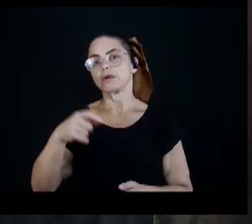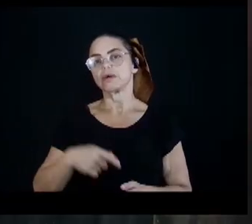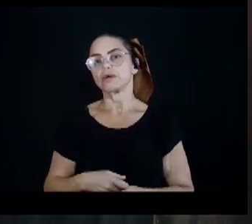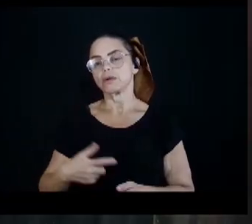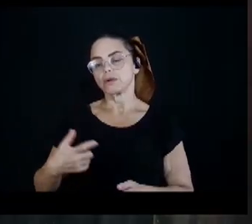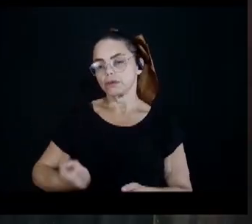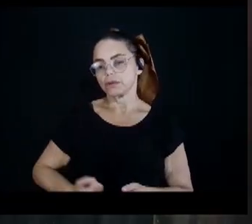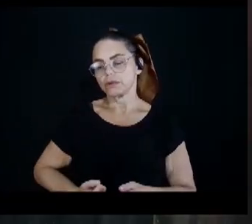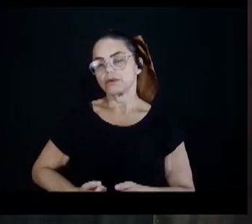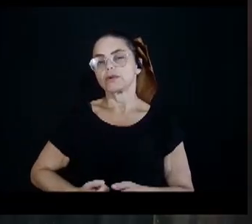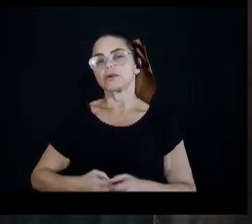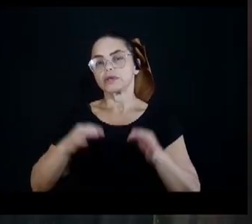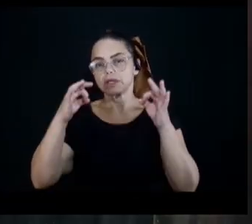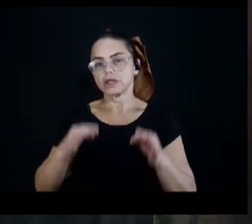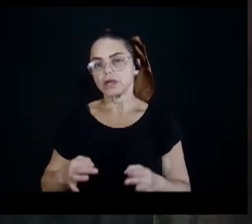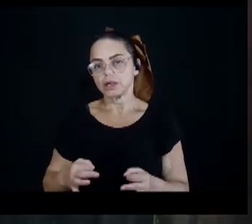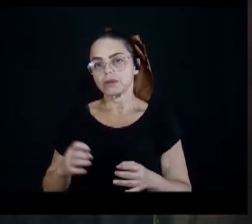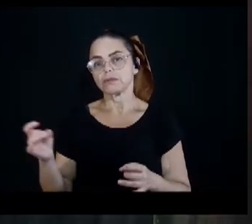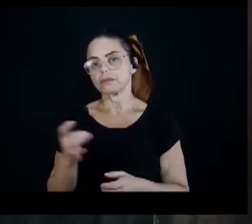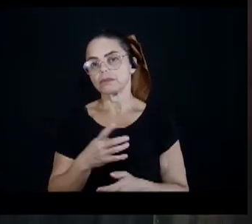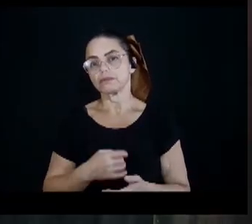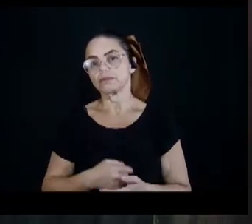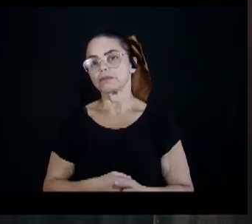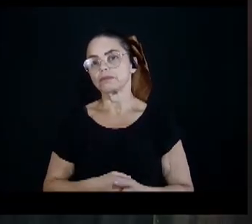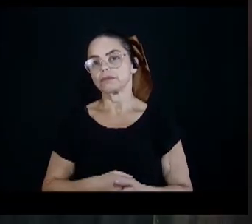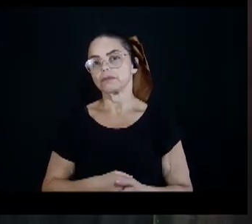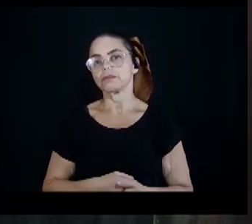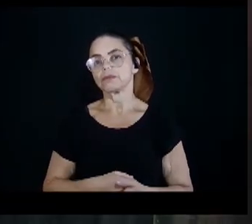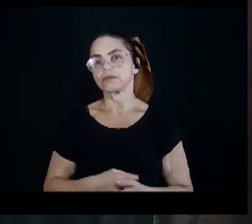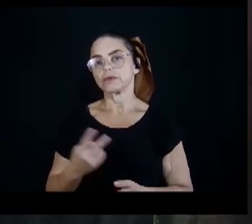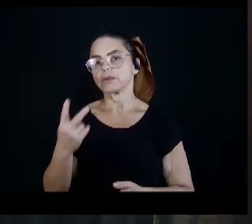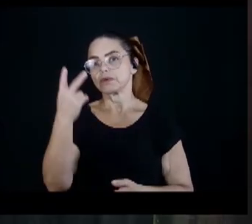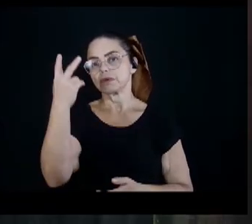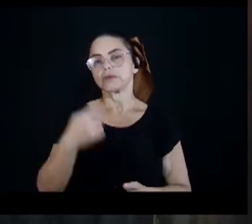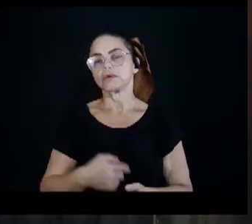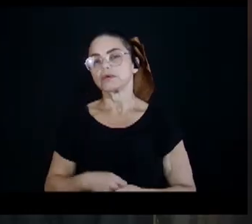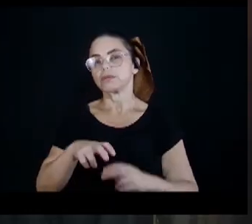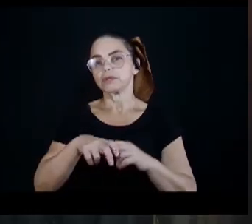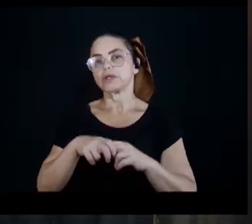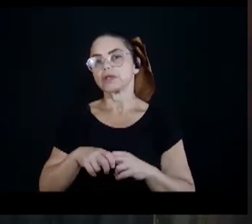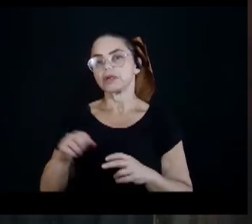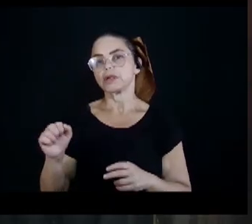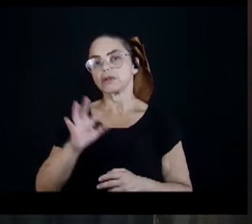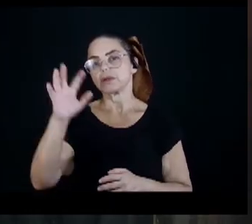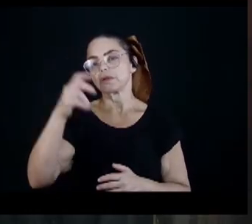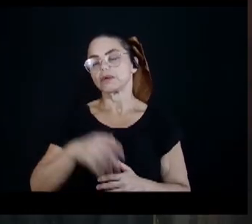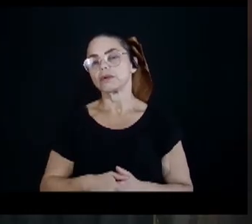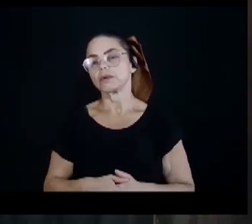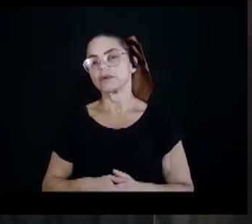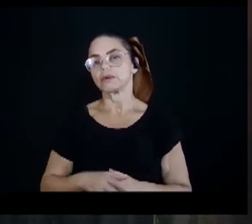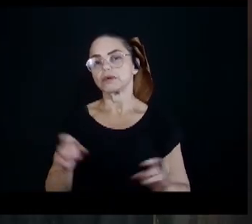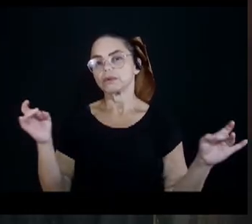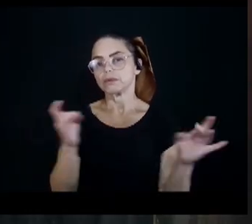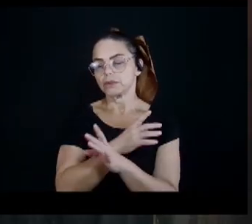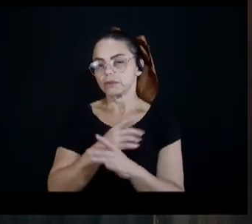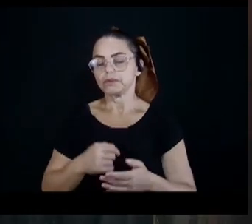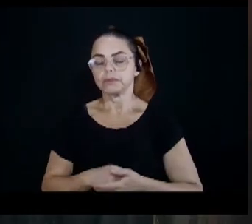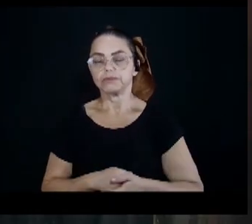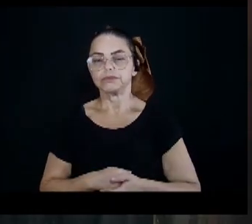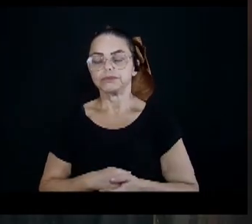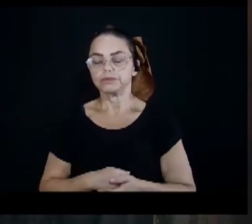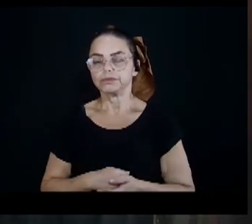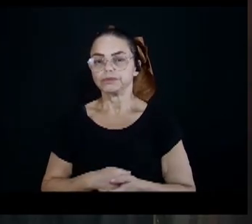prontinho nesse preço alto, por isso que ele é caro desse jeito, porque ele já vem com tudo prontinho. Então,